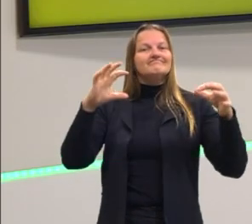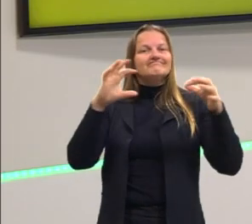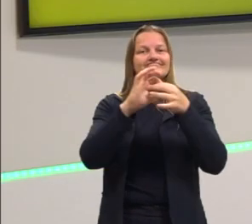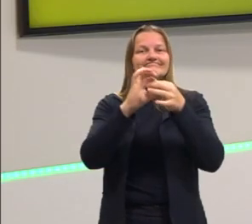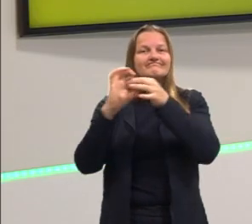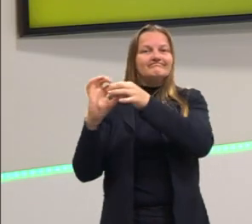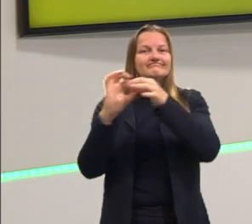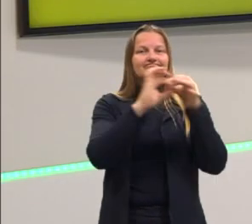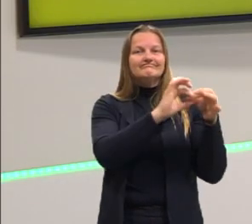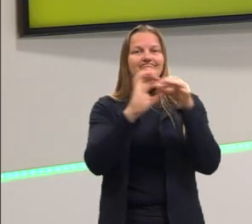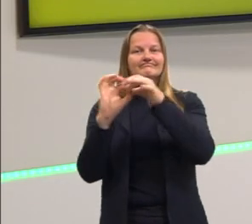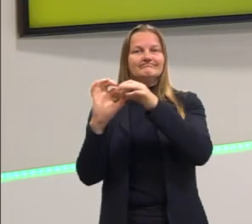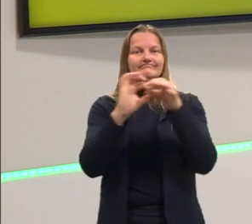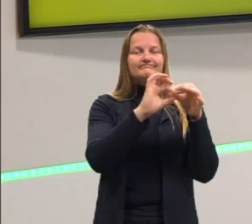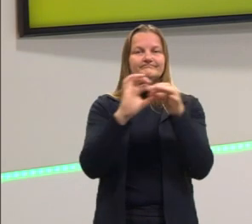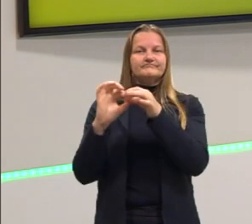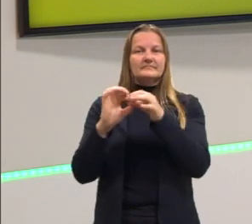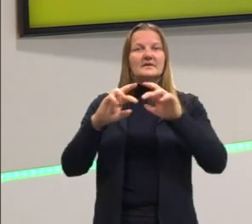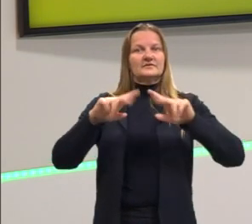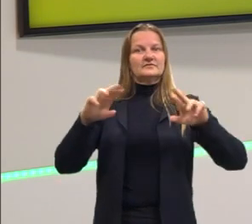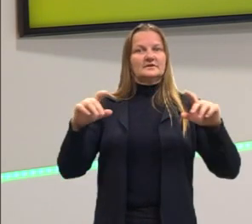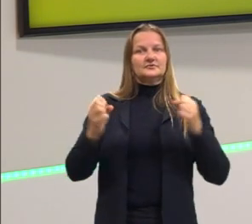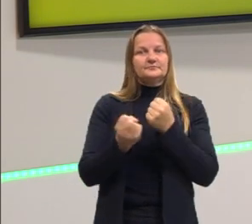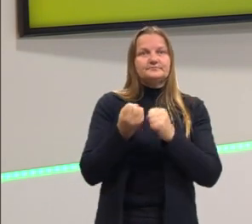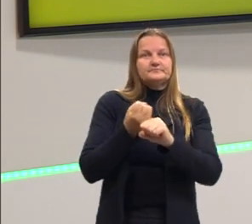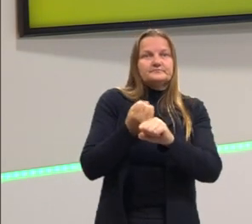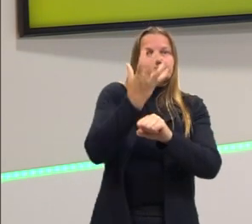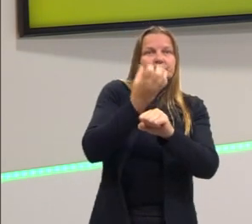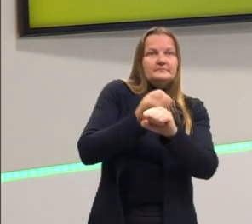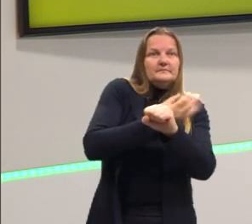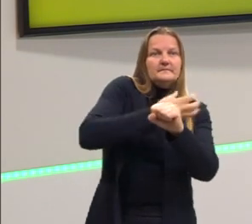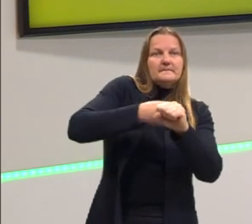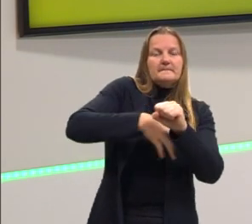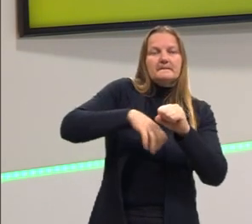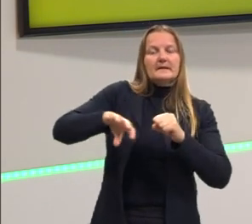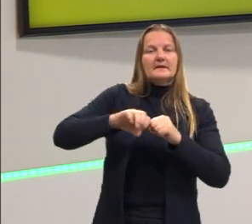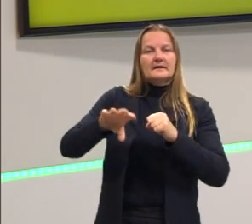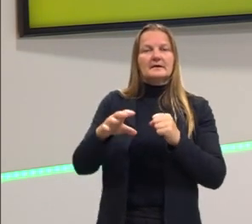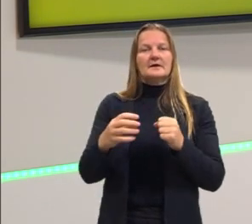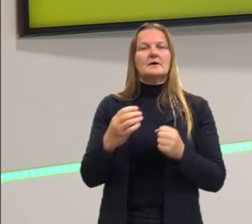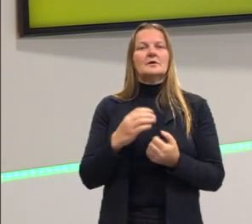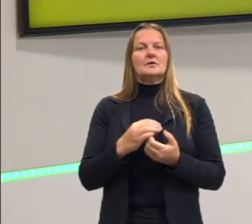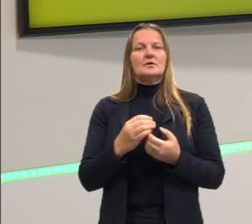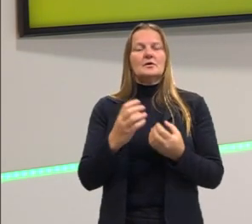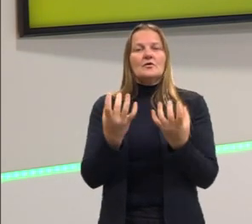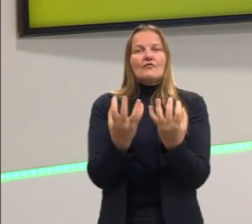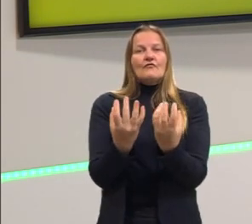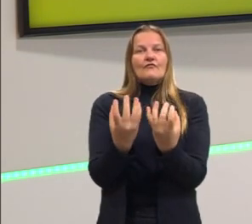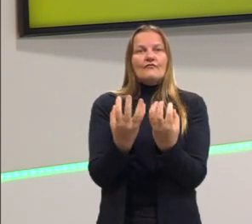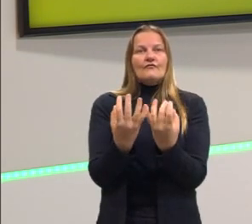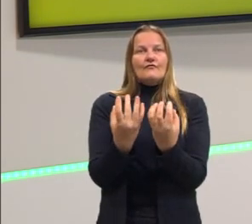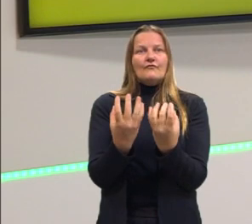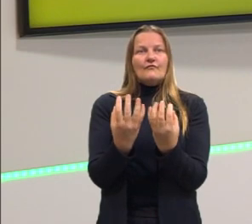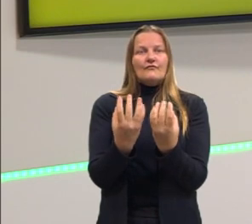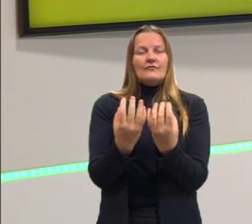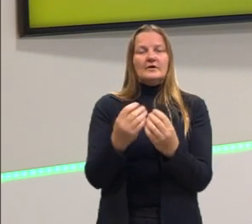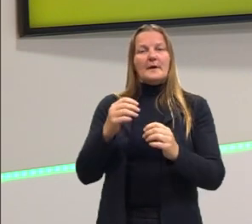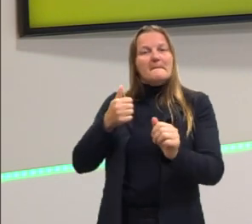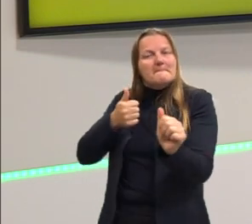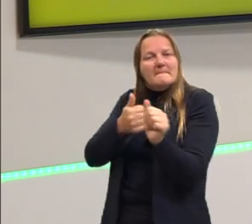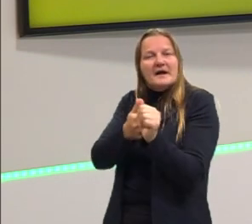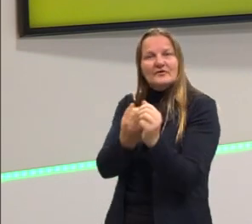tá diferente da entalpia de combustão que libera porque quando eu tenho uma combustão imagine uma fogueira a gente tá do lado